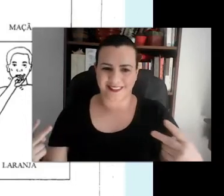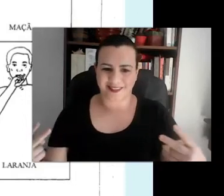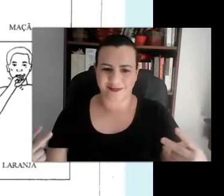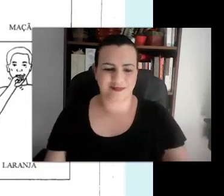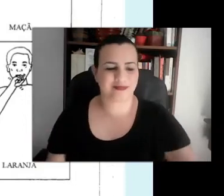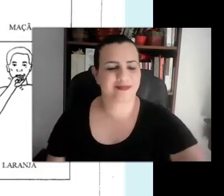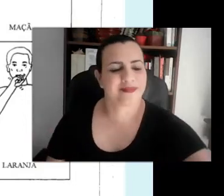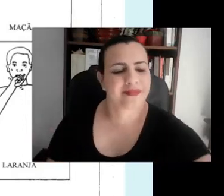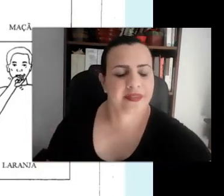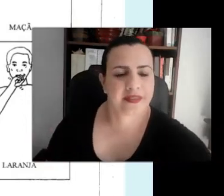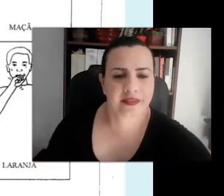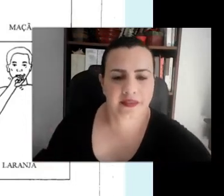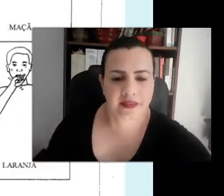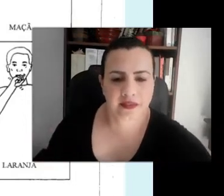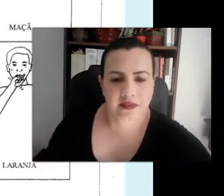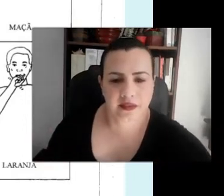frutas.